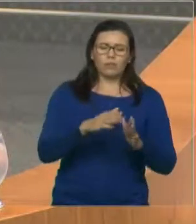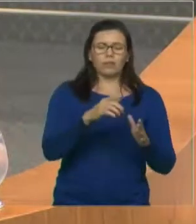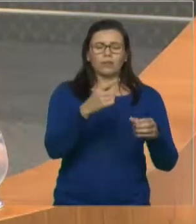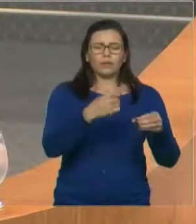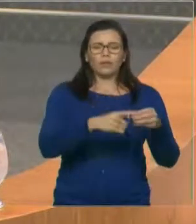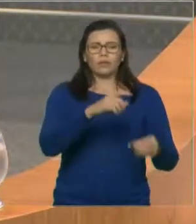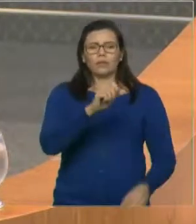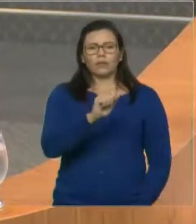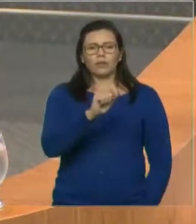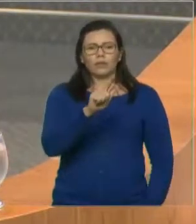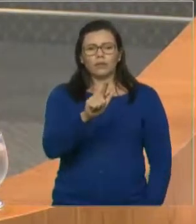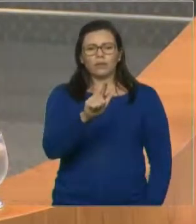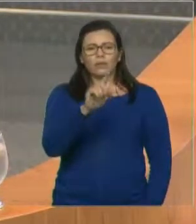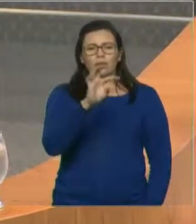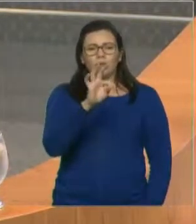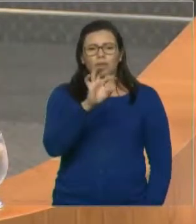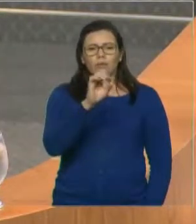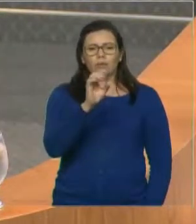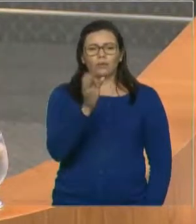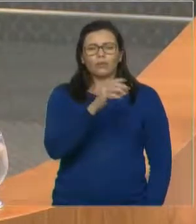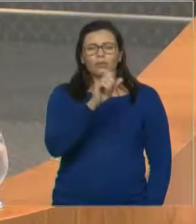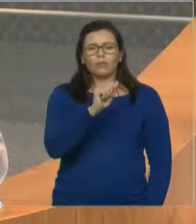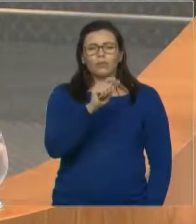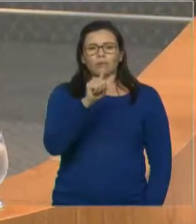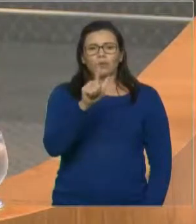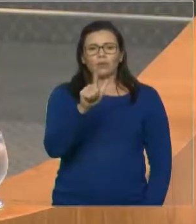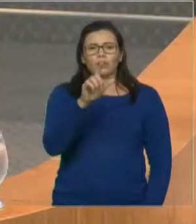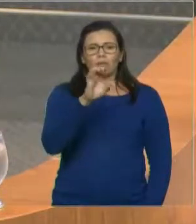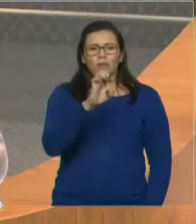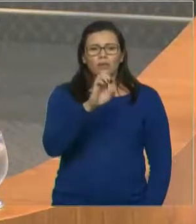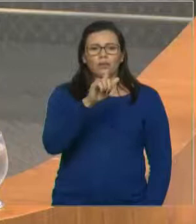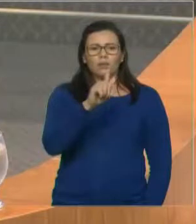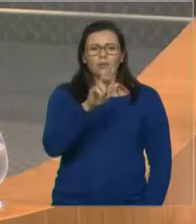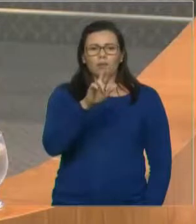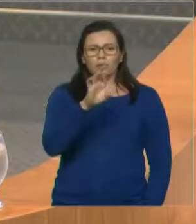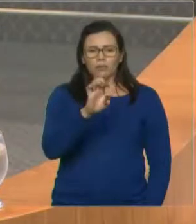Vossas Excelências, que pega essa rodovia, BR-135,